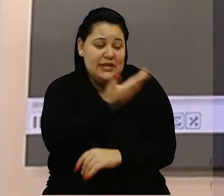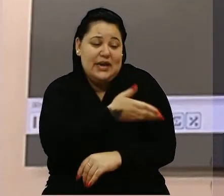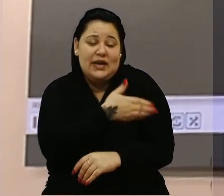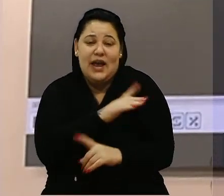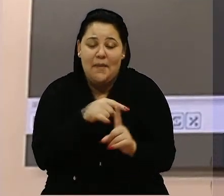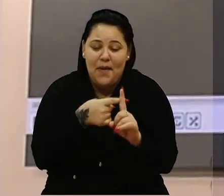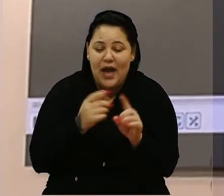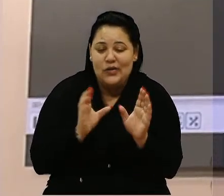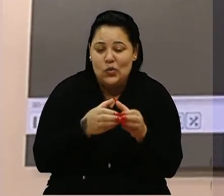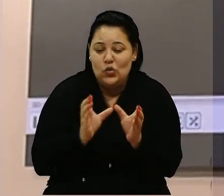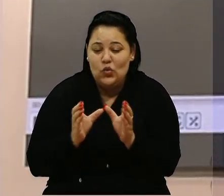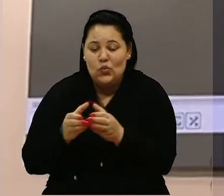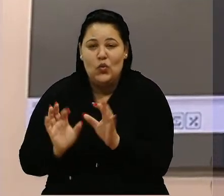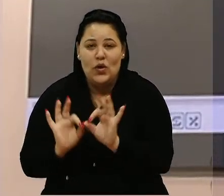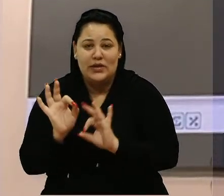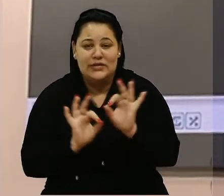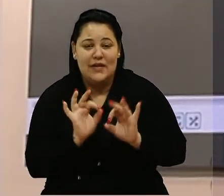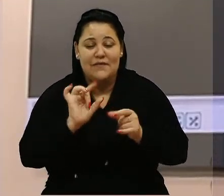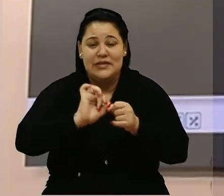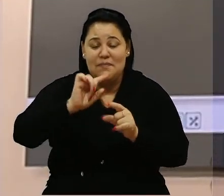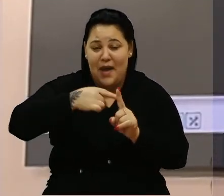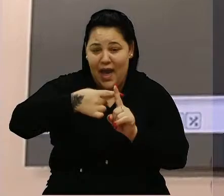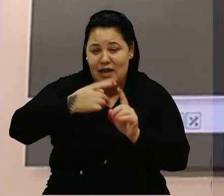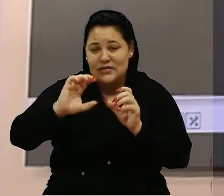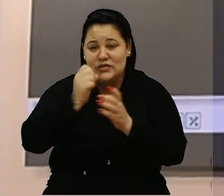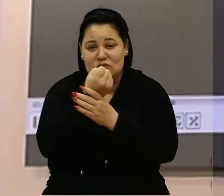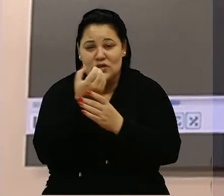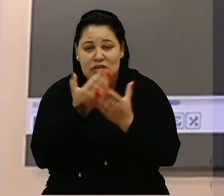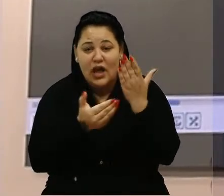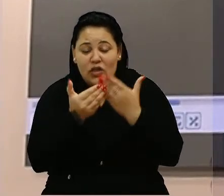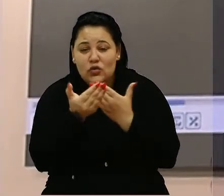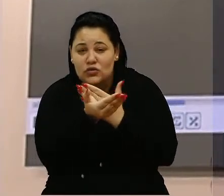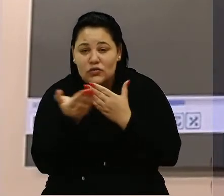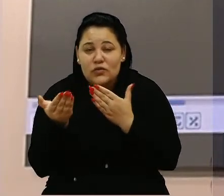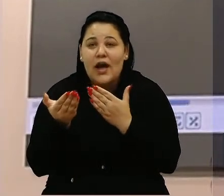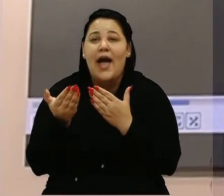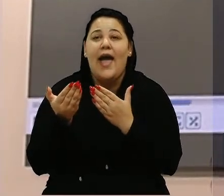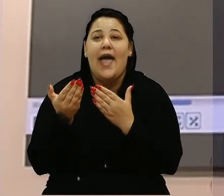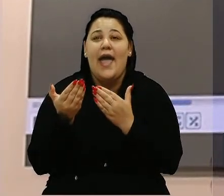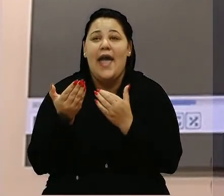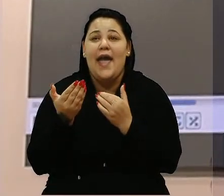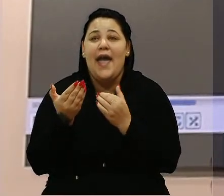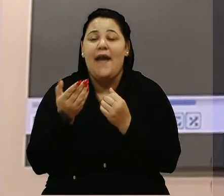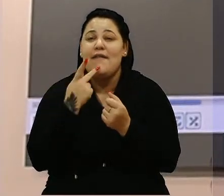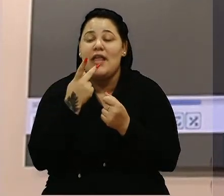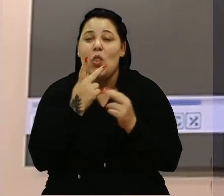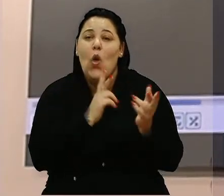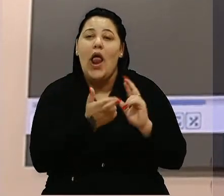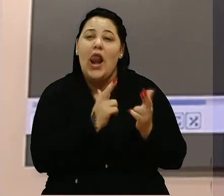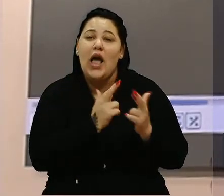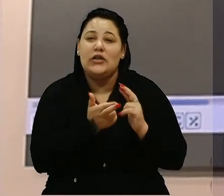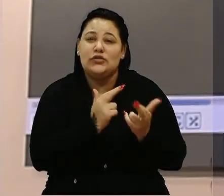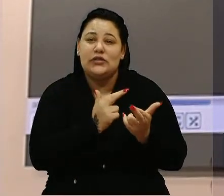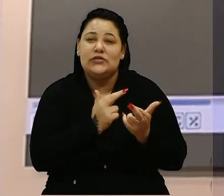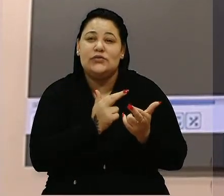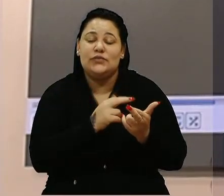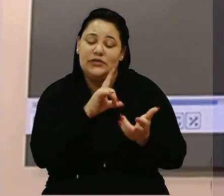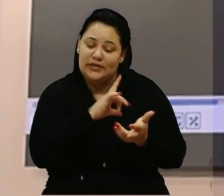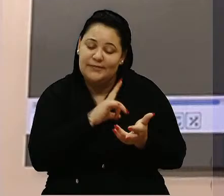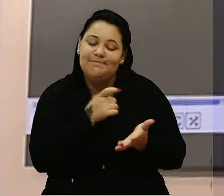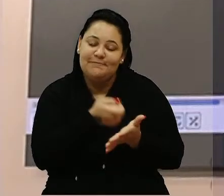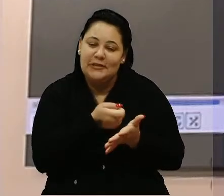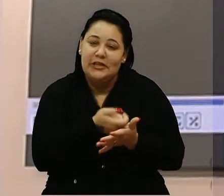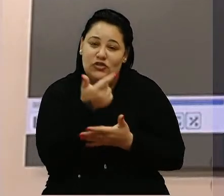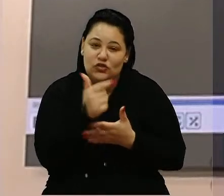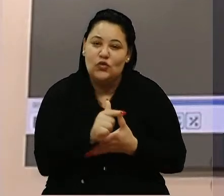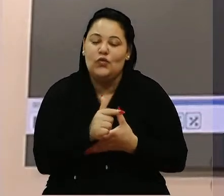e preparar para fazer com mais segurança a todos, enfim, né, numa questão aí que a gente tenha de novo novos